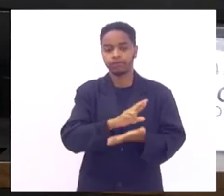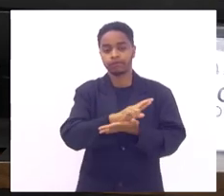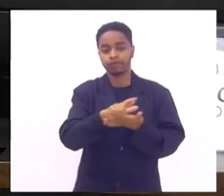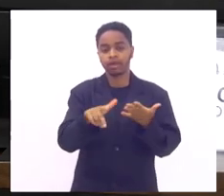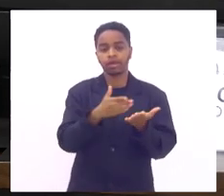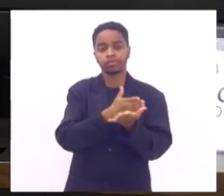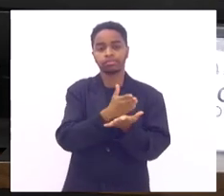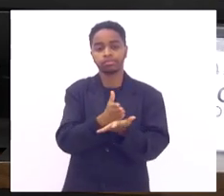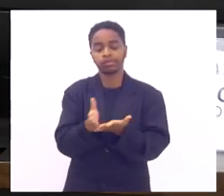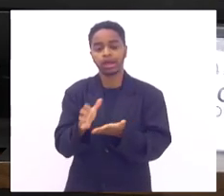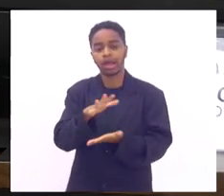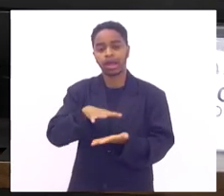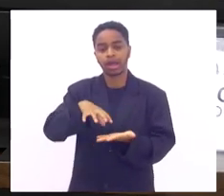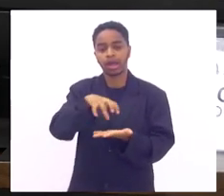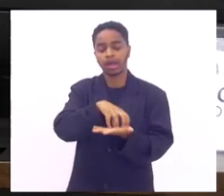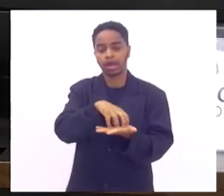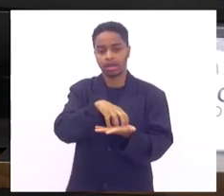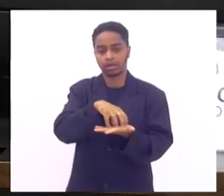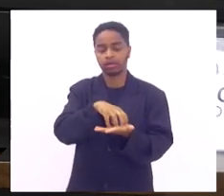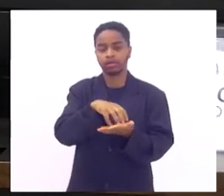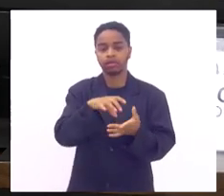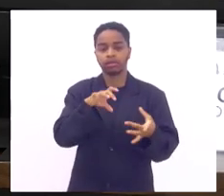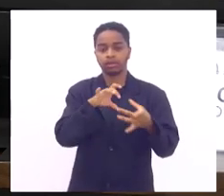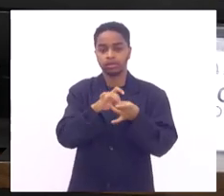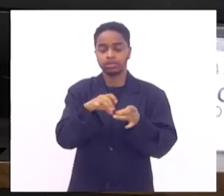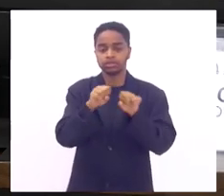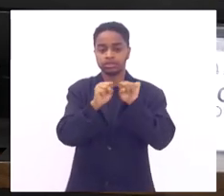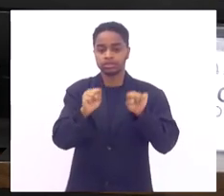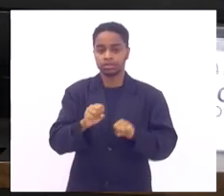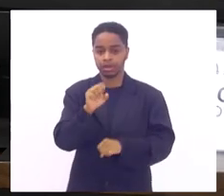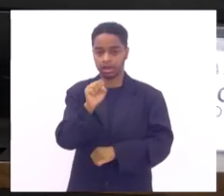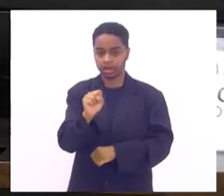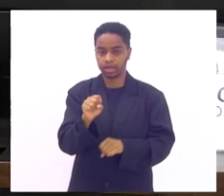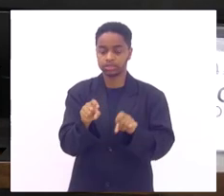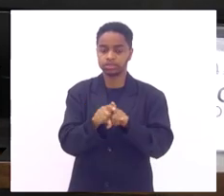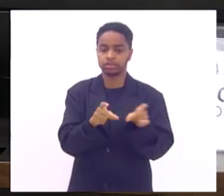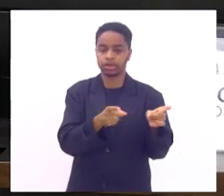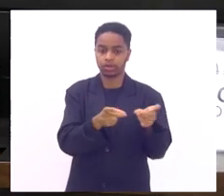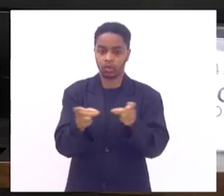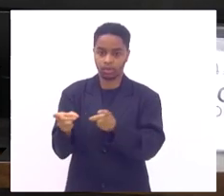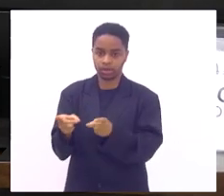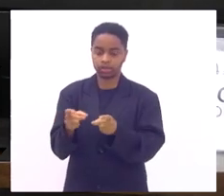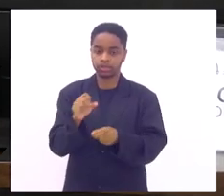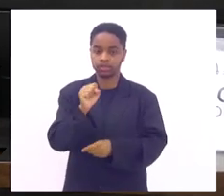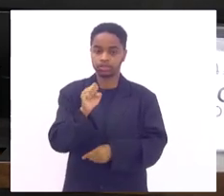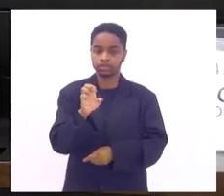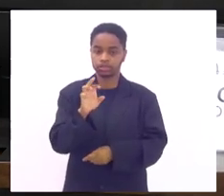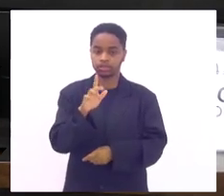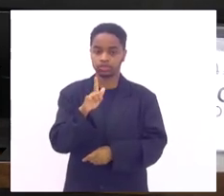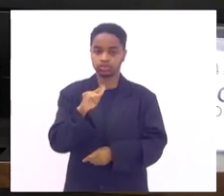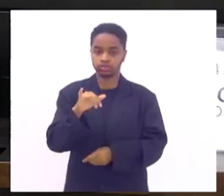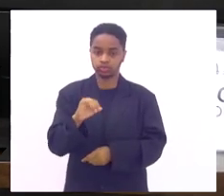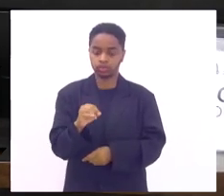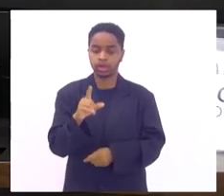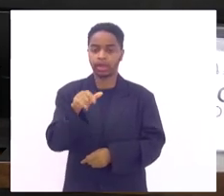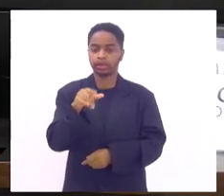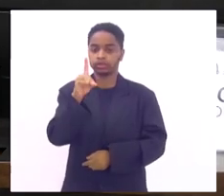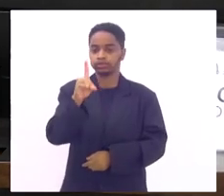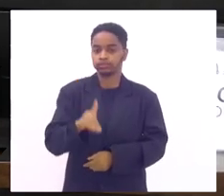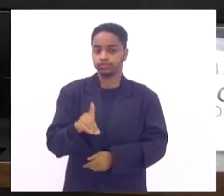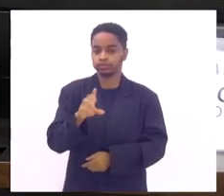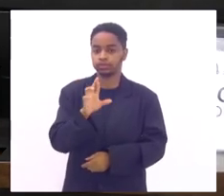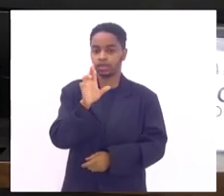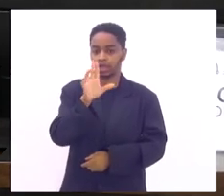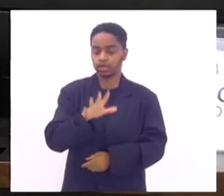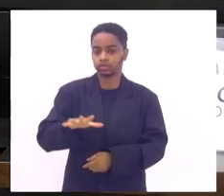entidades parceiras da sociedade civil, Sistema S do Comércio. O Sérgio, além de ser diretor regional